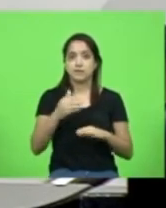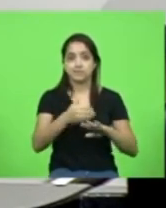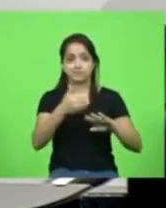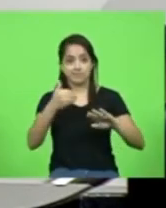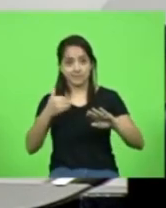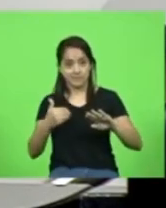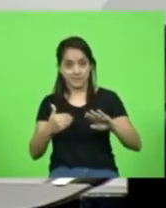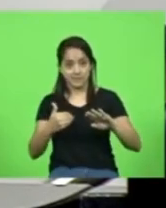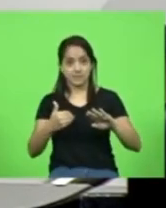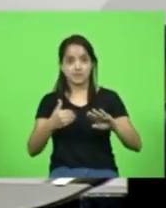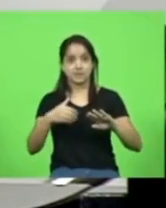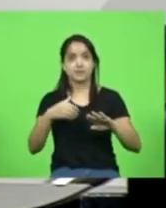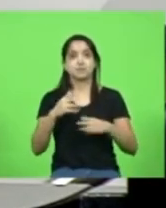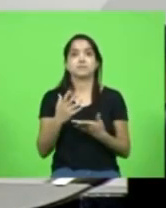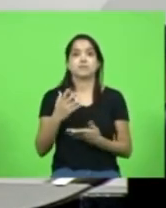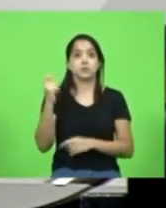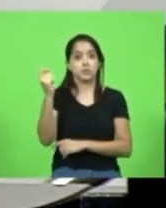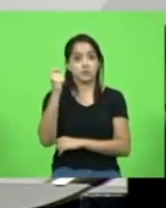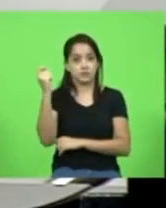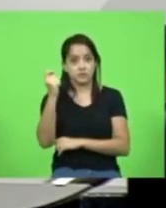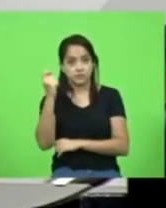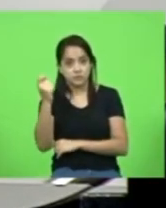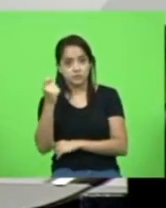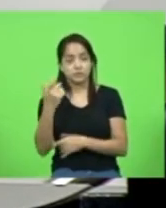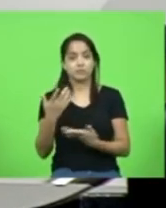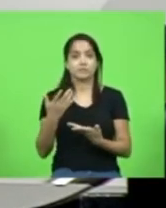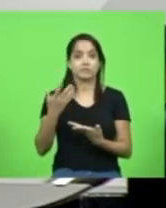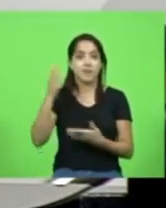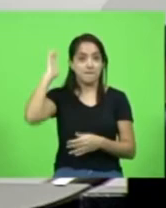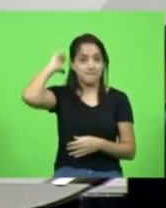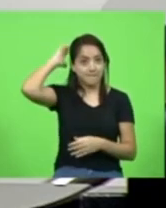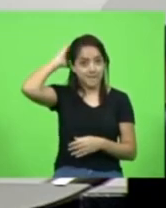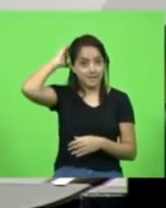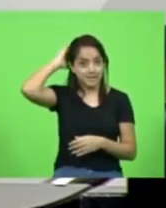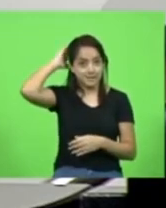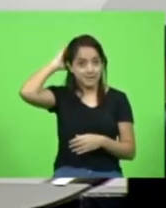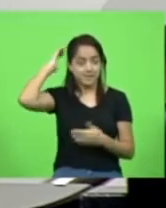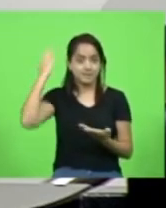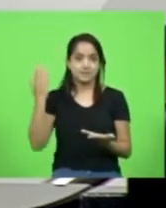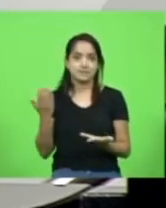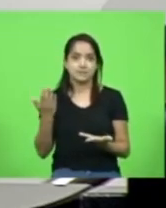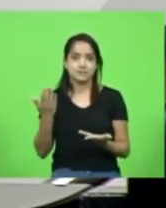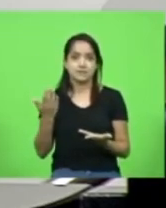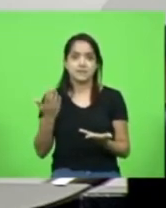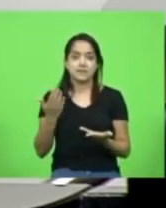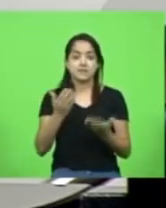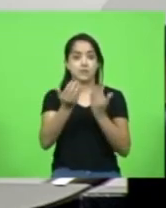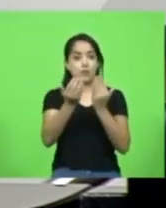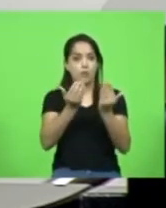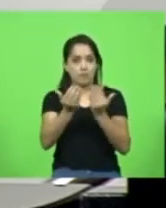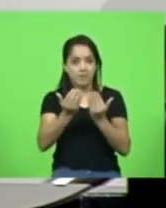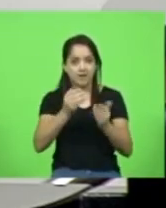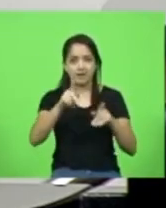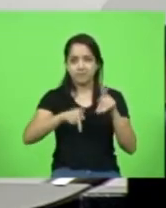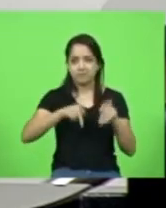Sul, está atrás do Paraná. Se nós formos comparar em termos de